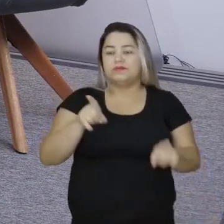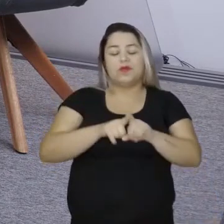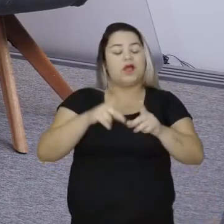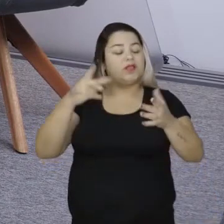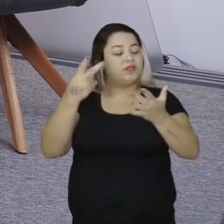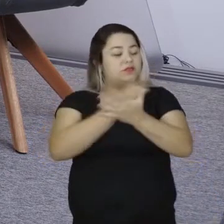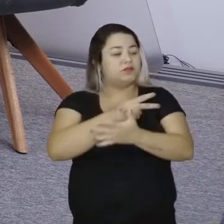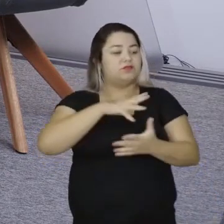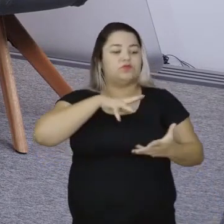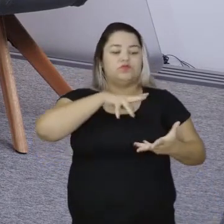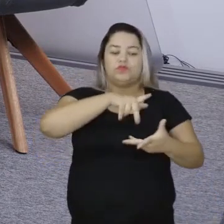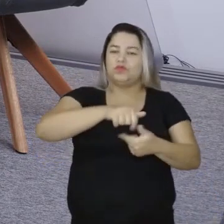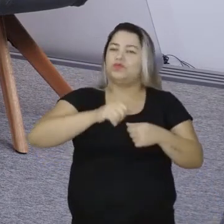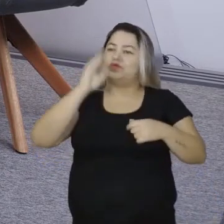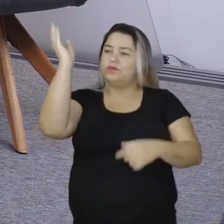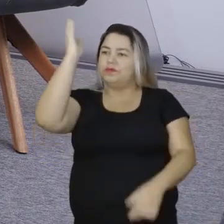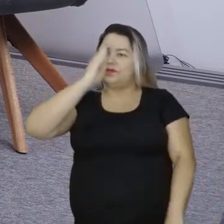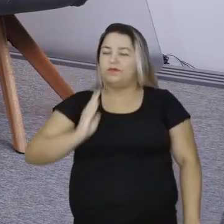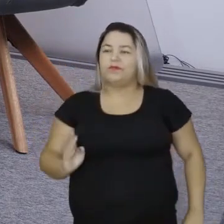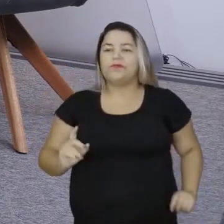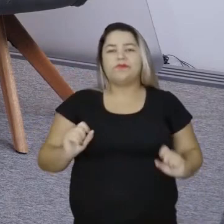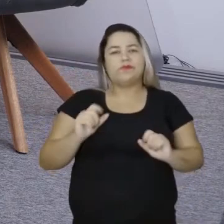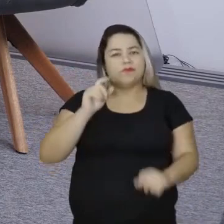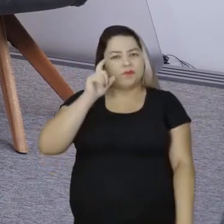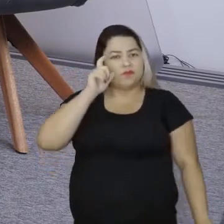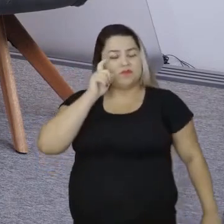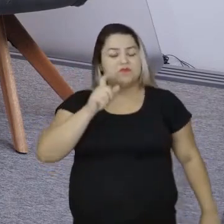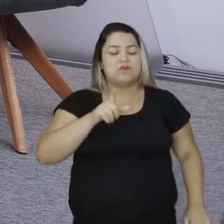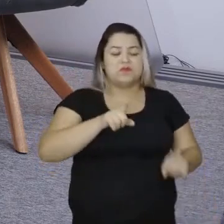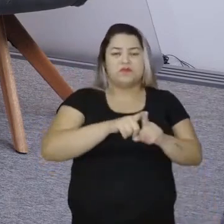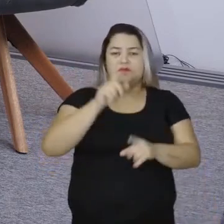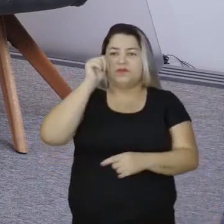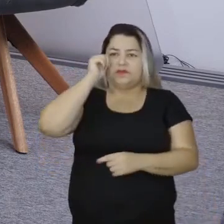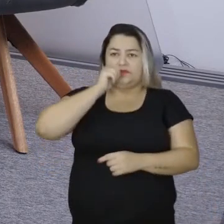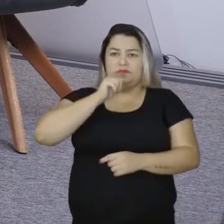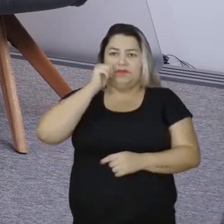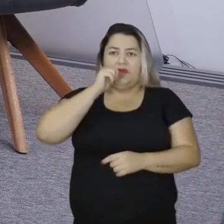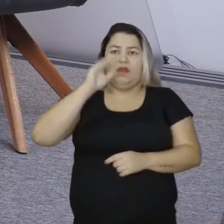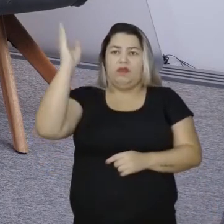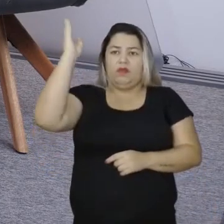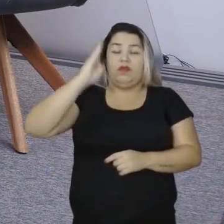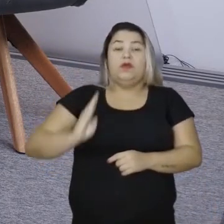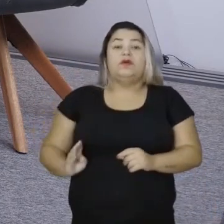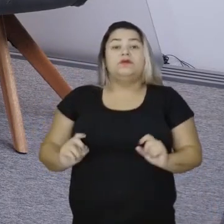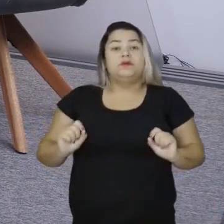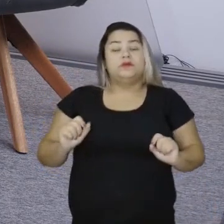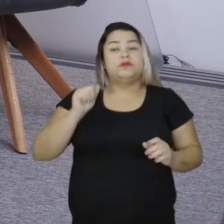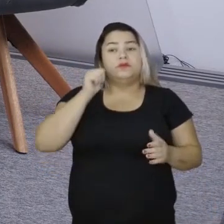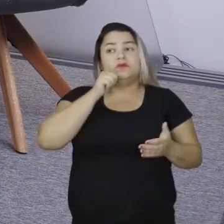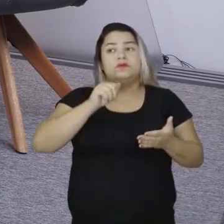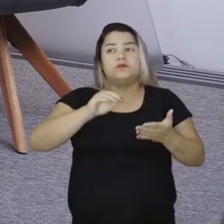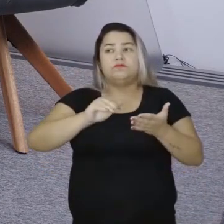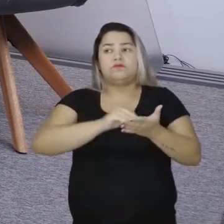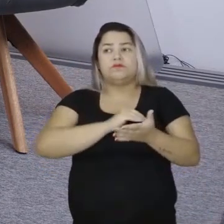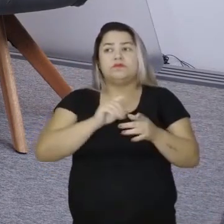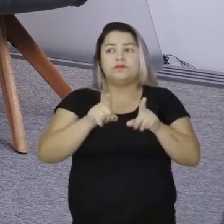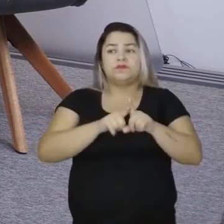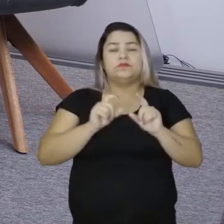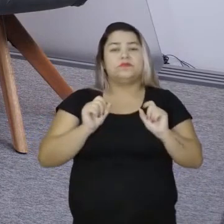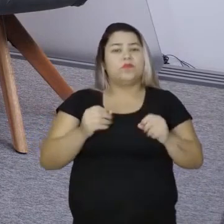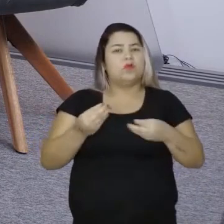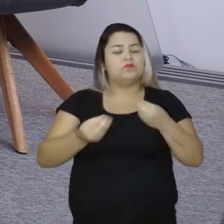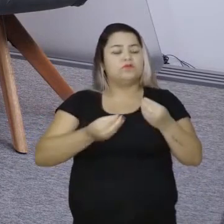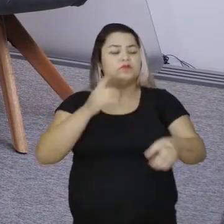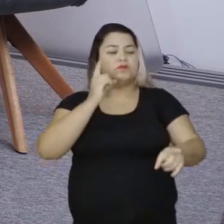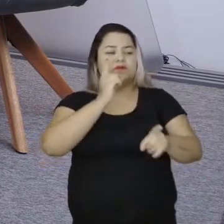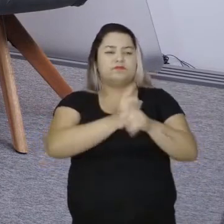acontecendo no mundo, no Brasil e que interessam as mulheres brasileiras. Secretária, como é que foi esse encontro? Queria que você contasse para a gente um